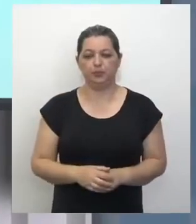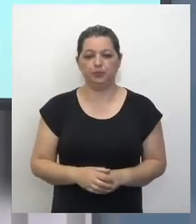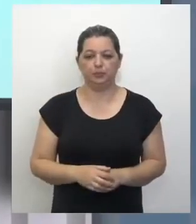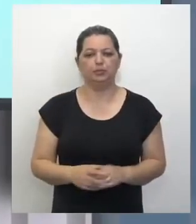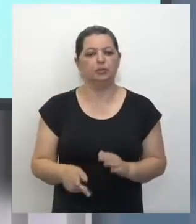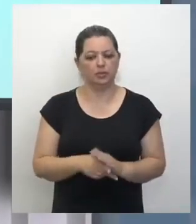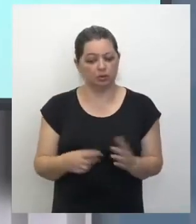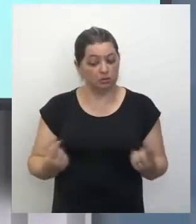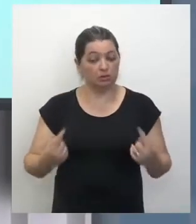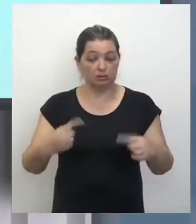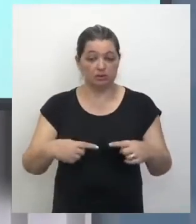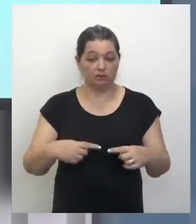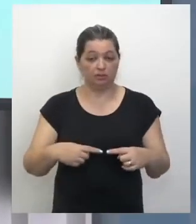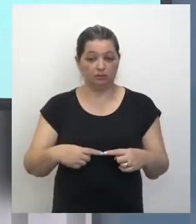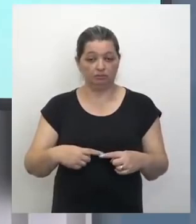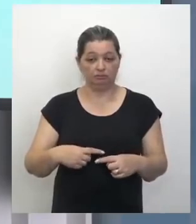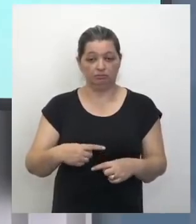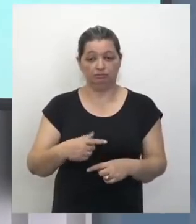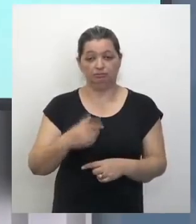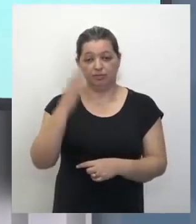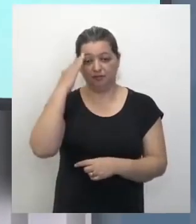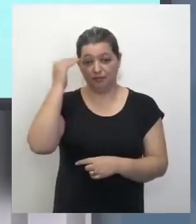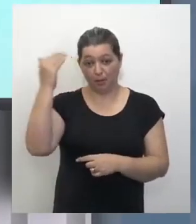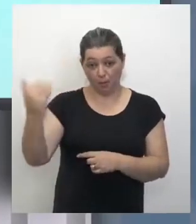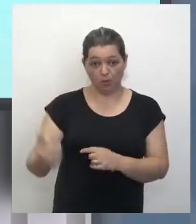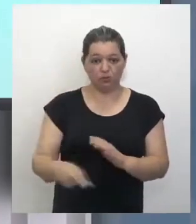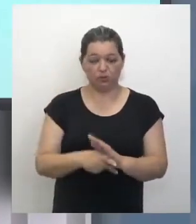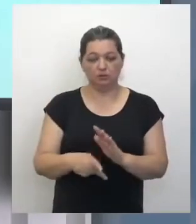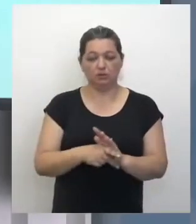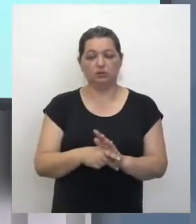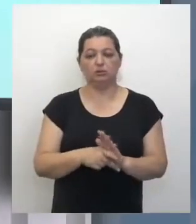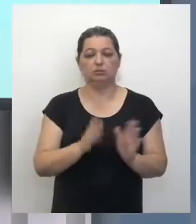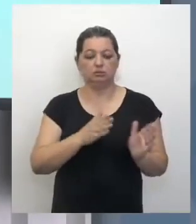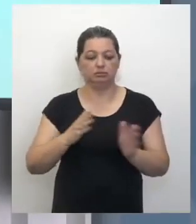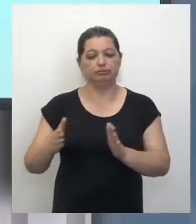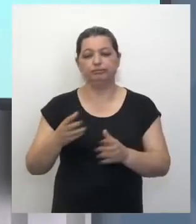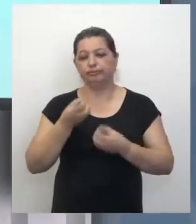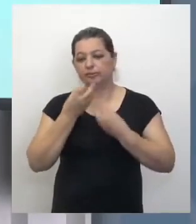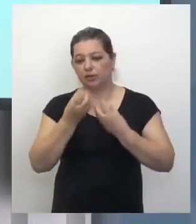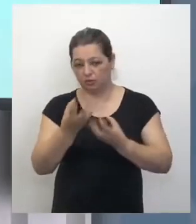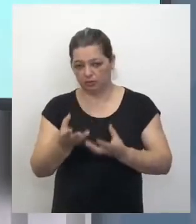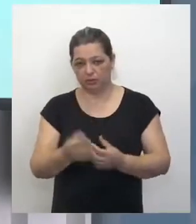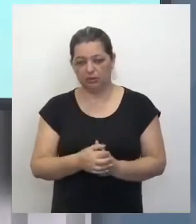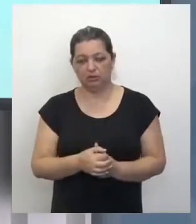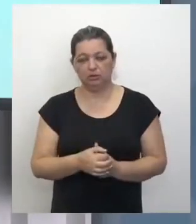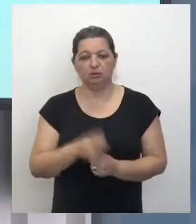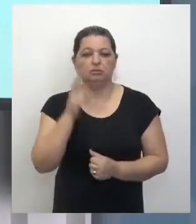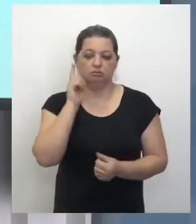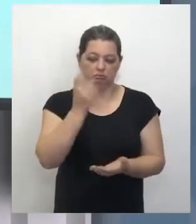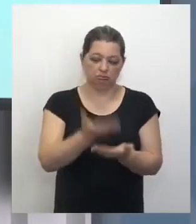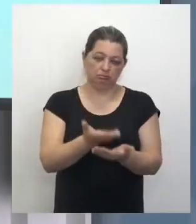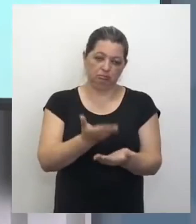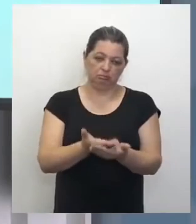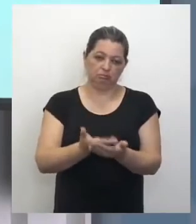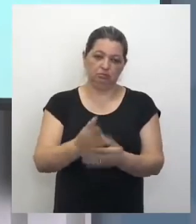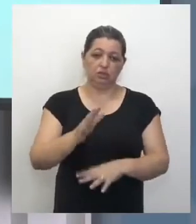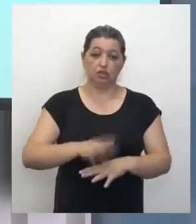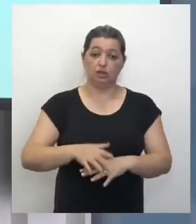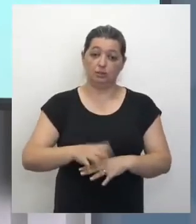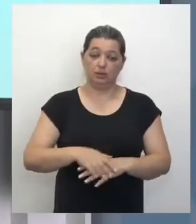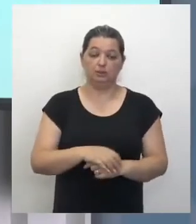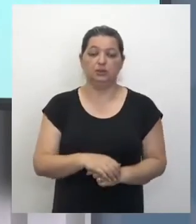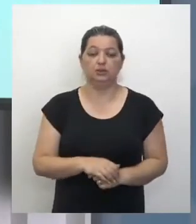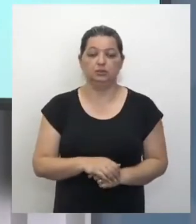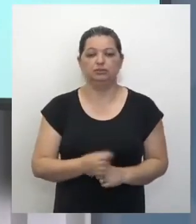do Tales, ele ficou muito conhecido. E a partir dele a gente tem algumas implicações que a gente estuda aqui na matemática, tá certo? Então,